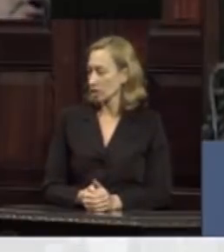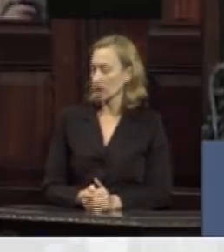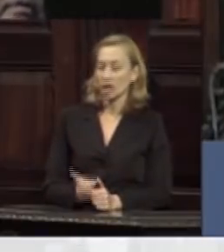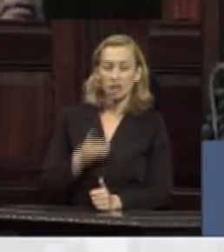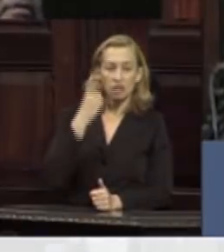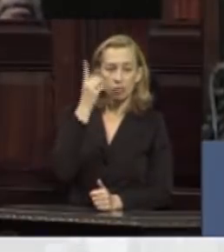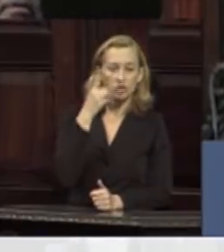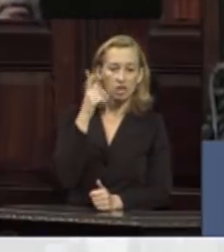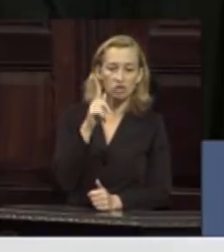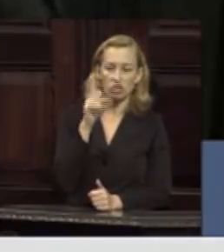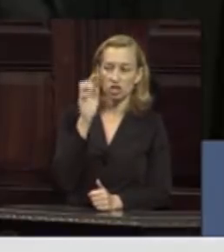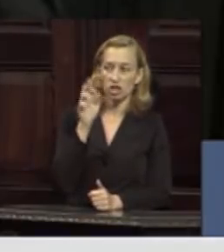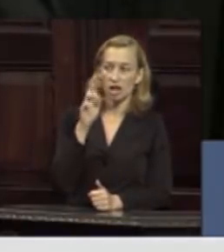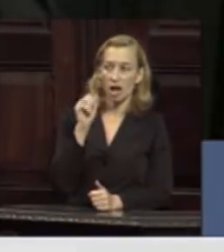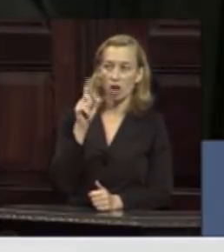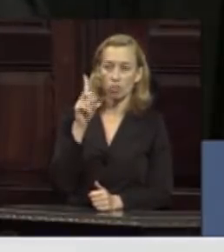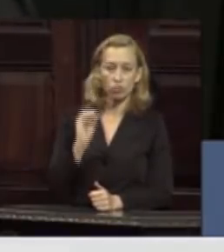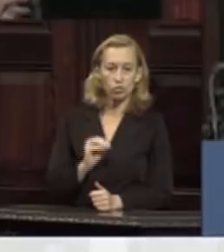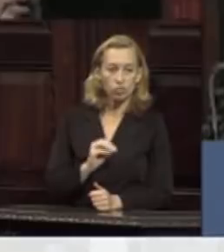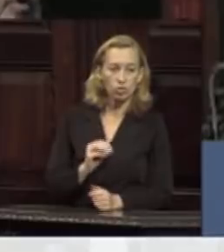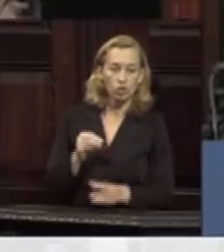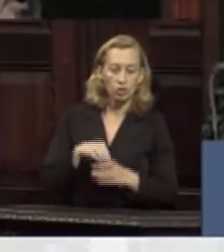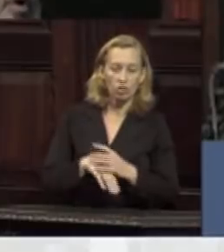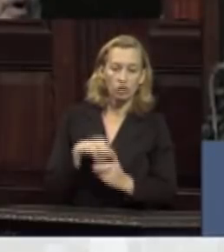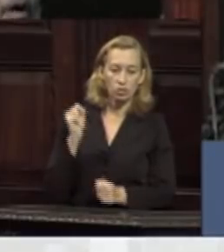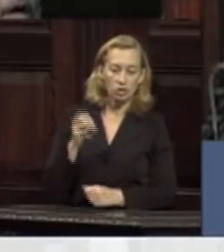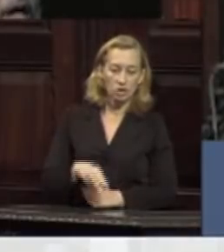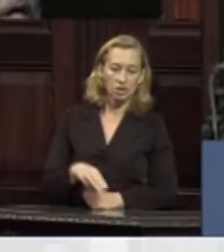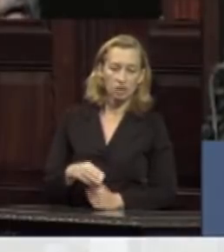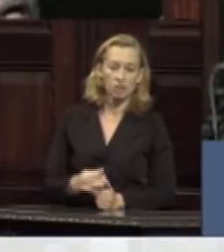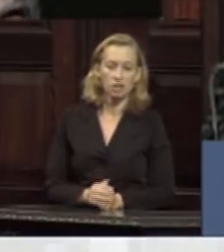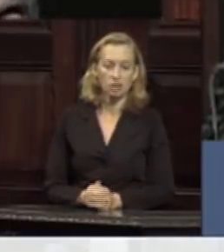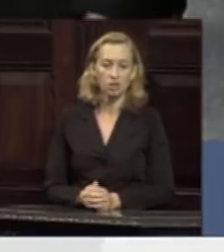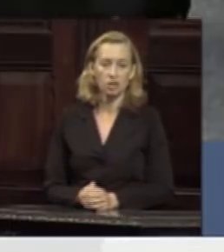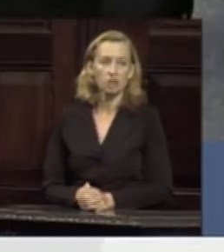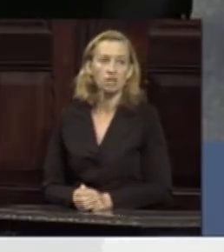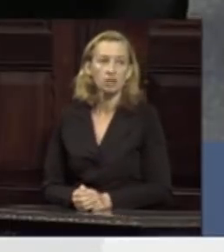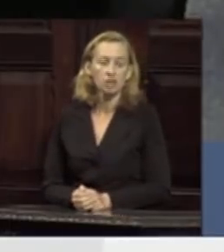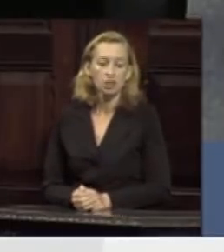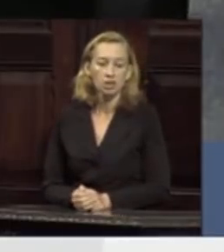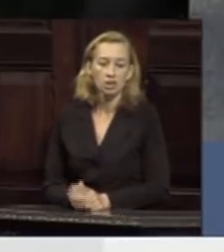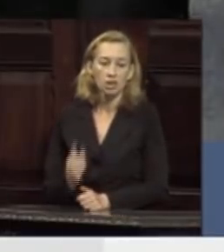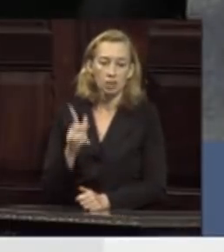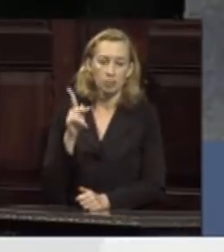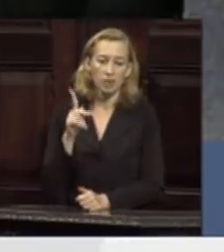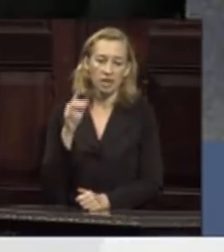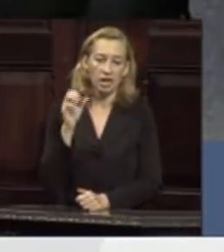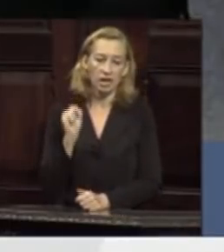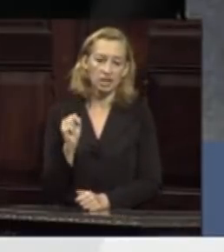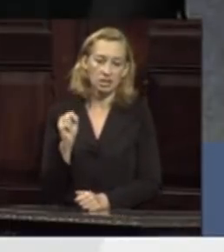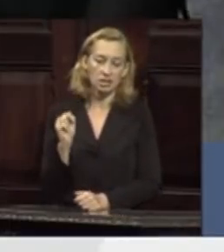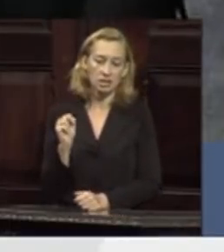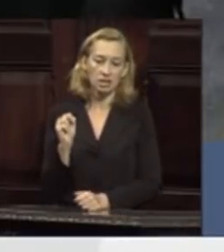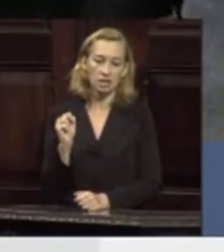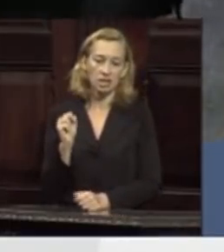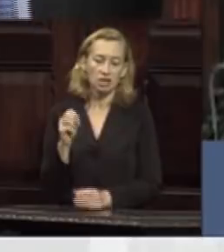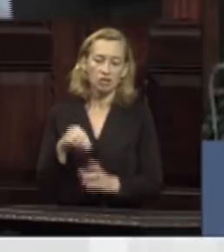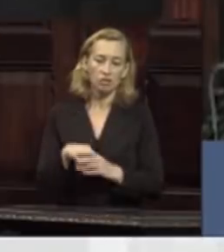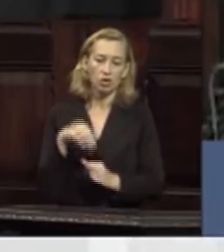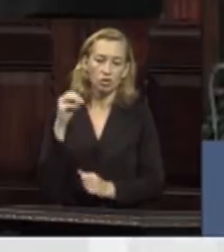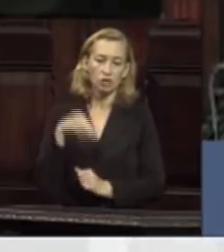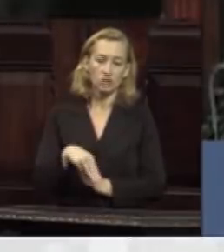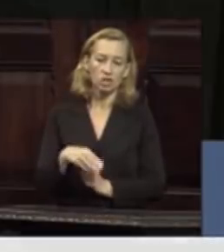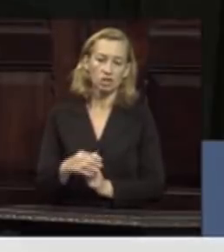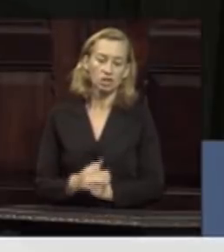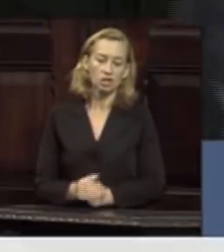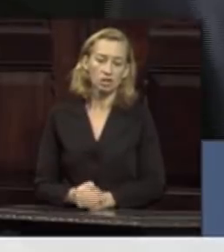Moreira. Podemos. Pede voto sim. Deputado Bruno Dauari. Pelo PR, senhor presidente, o PR encaminha o voto sim. Deputado